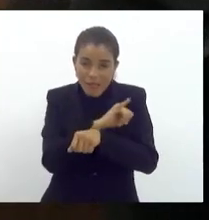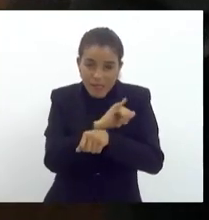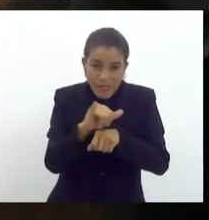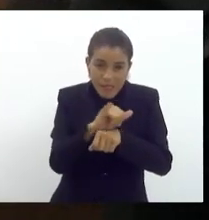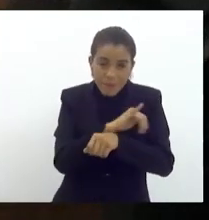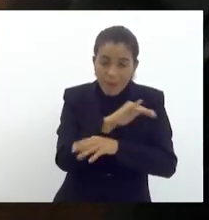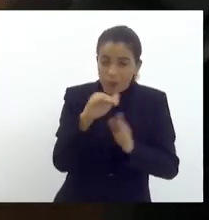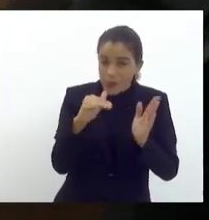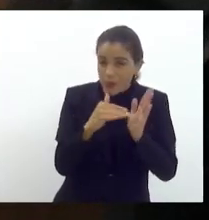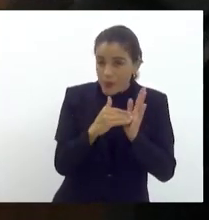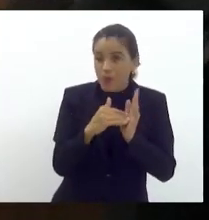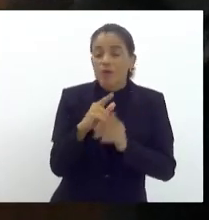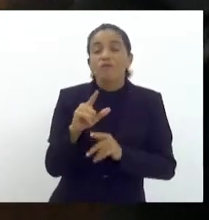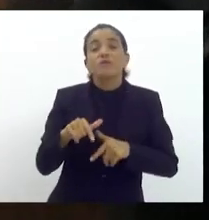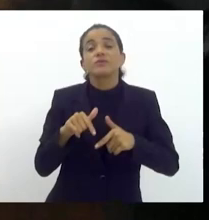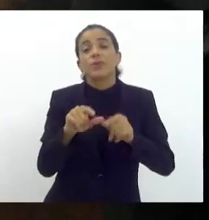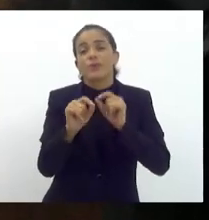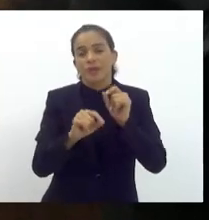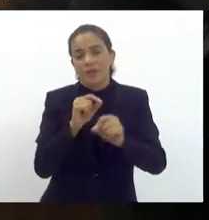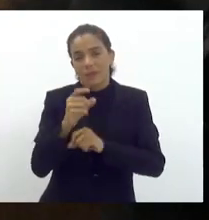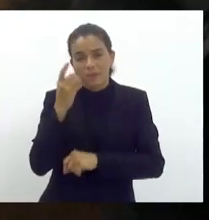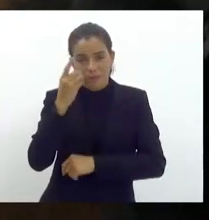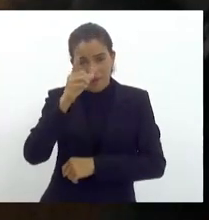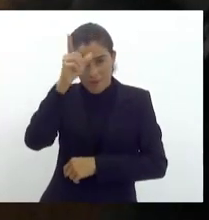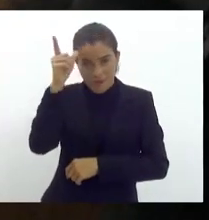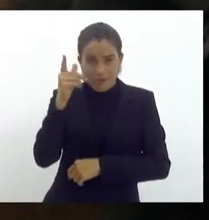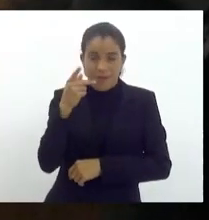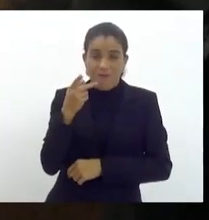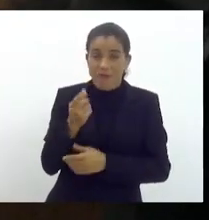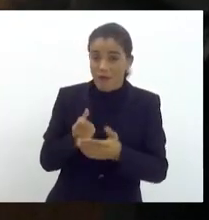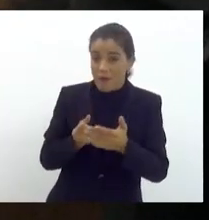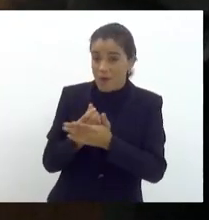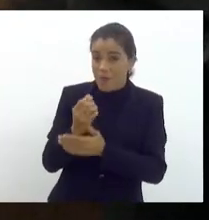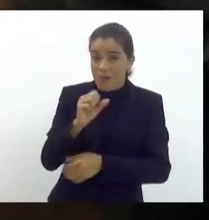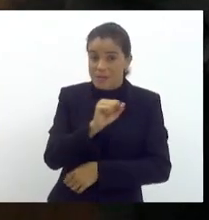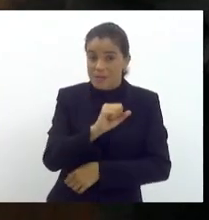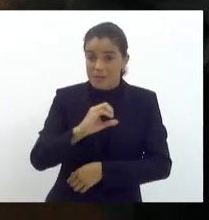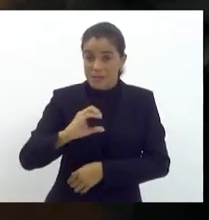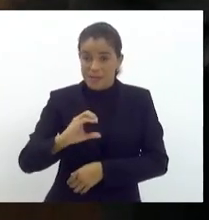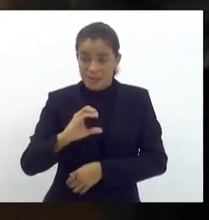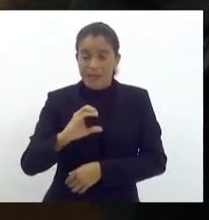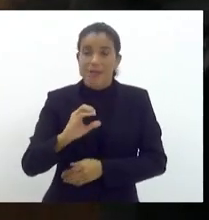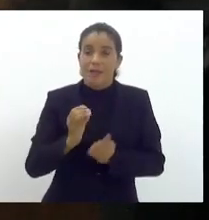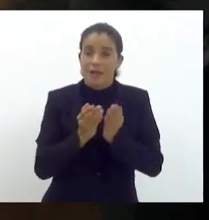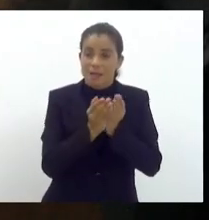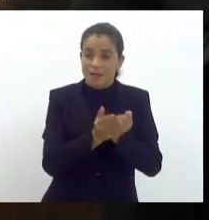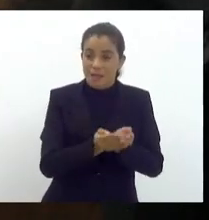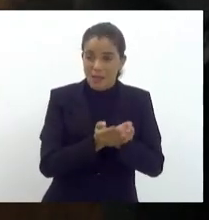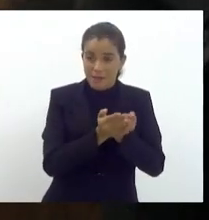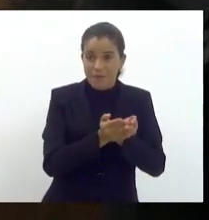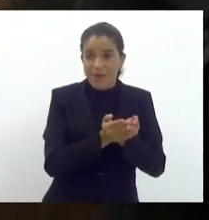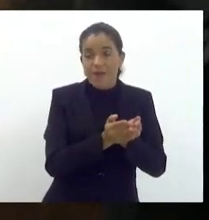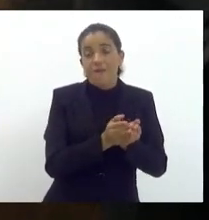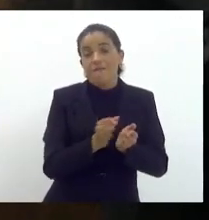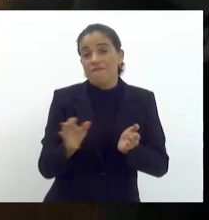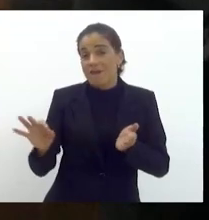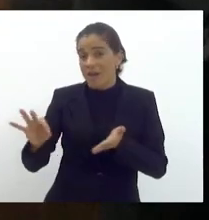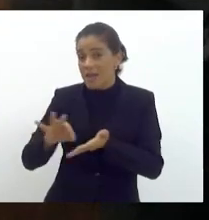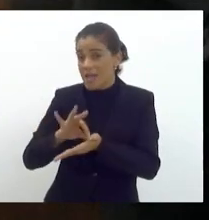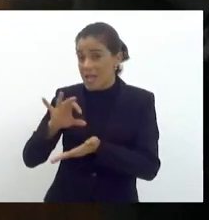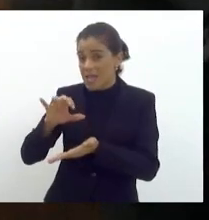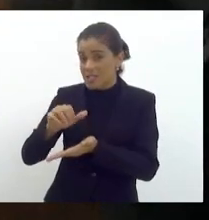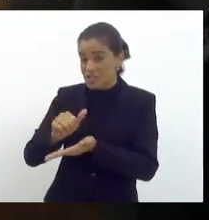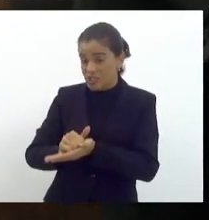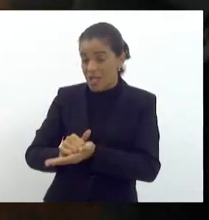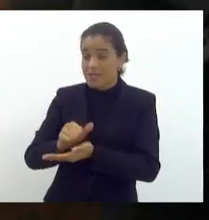para tudo vai fazer o quê Deputado Luiz Paulo vai comprar em Santa Catarina embarcação vai registrar em São Paulo